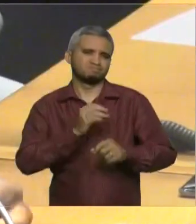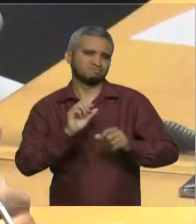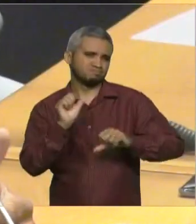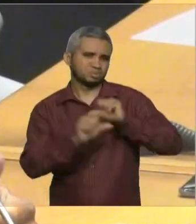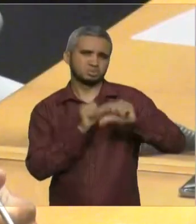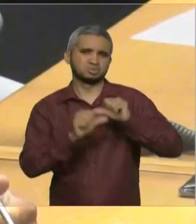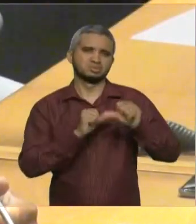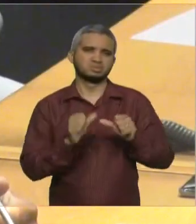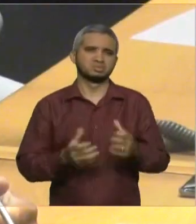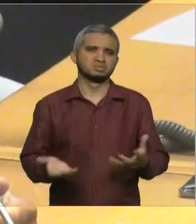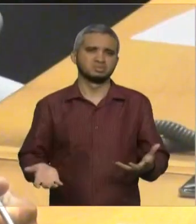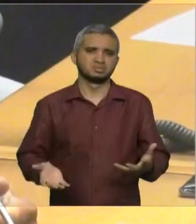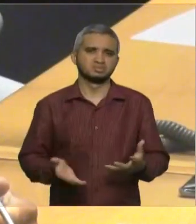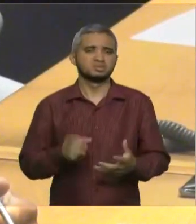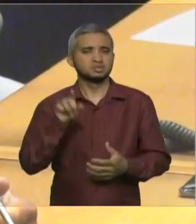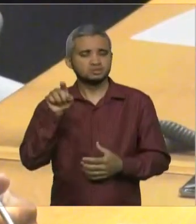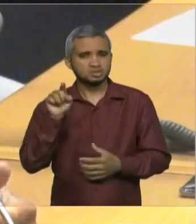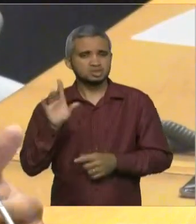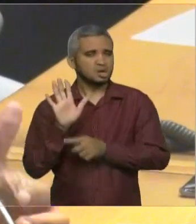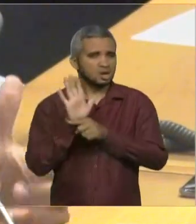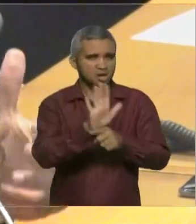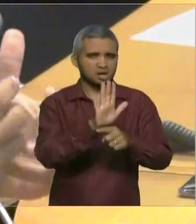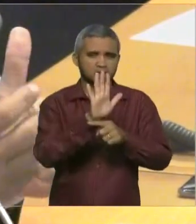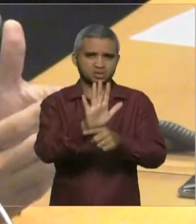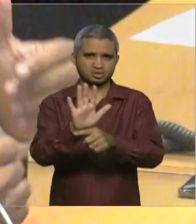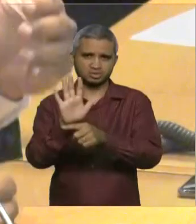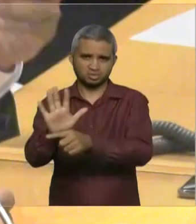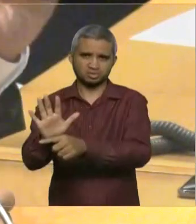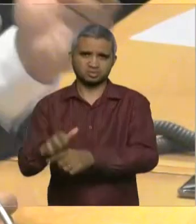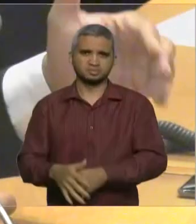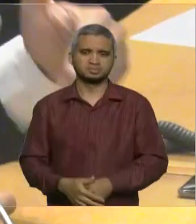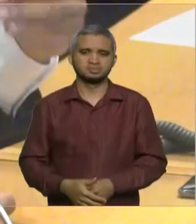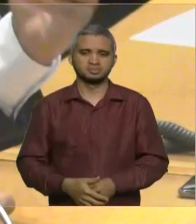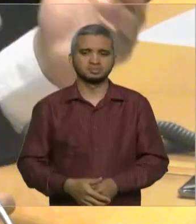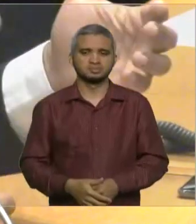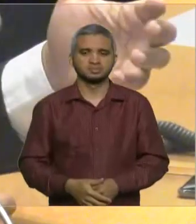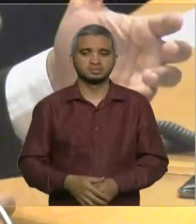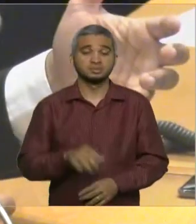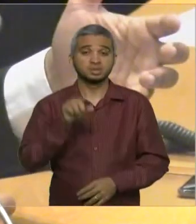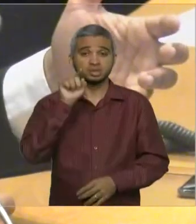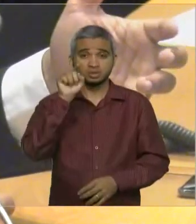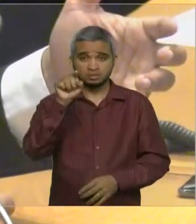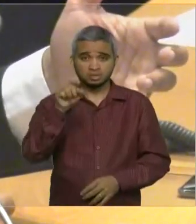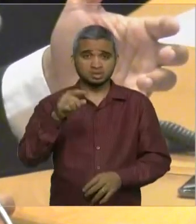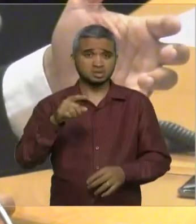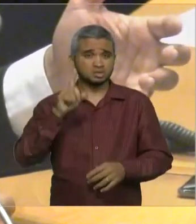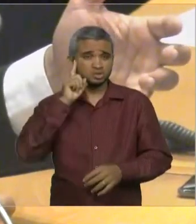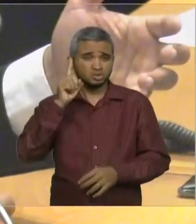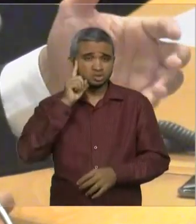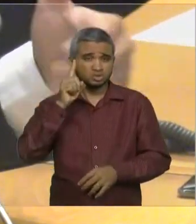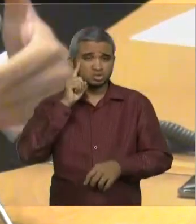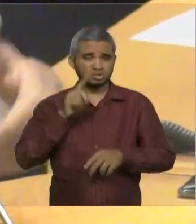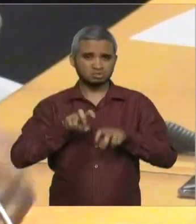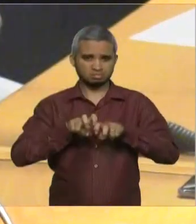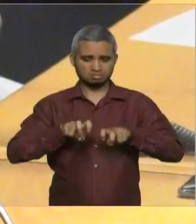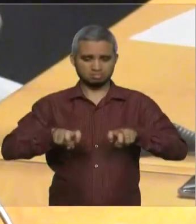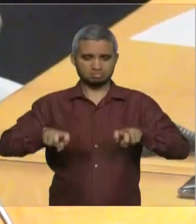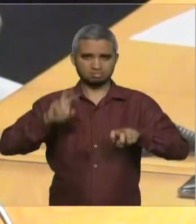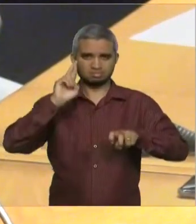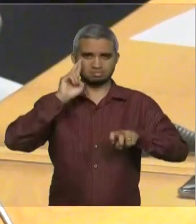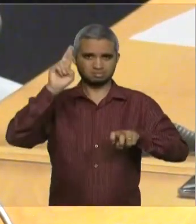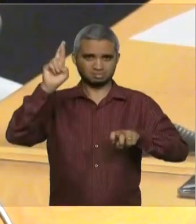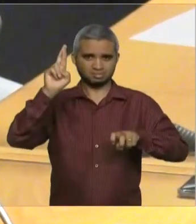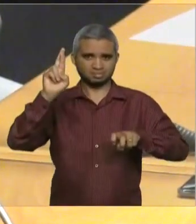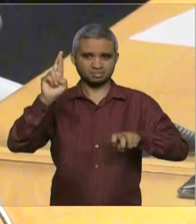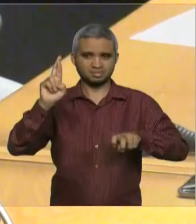Então, assim, você, a sua presença, inclusive, na mesa diretora dessa casa, a gente, inclusive, eu particularmente,